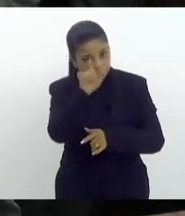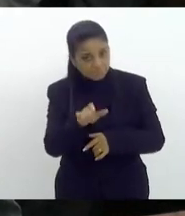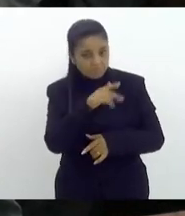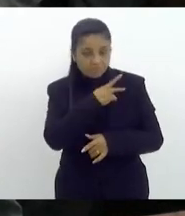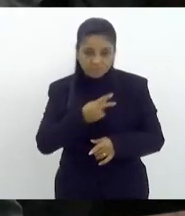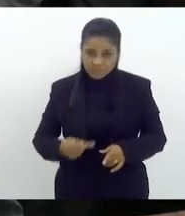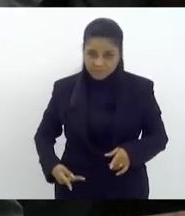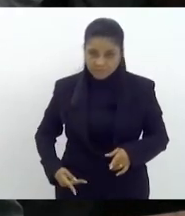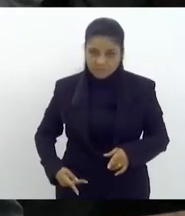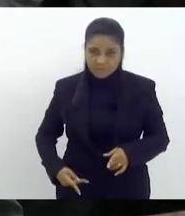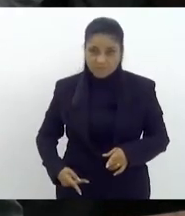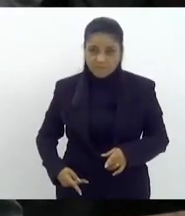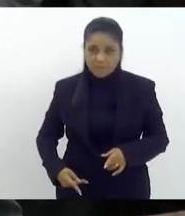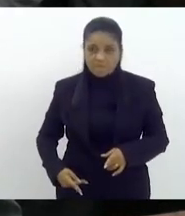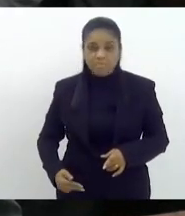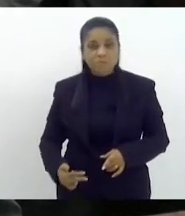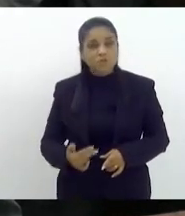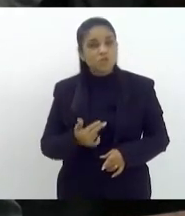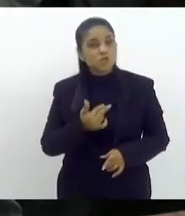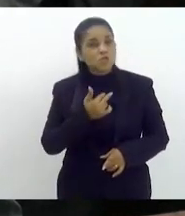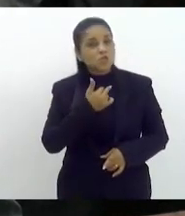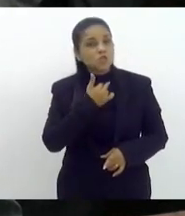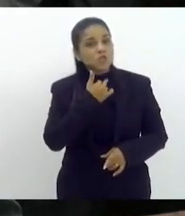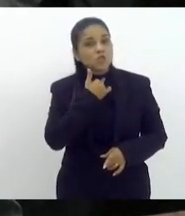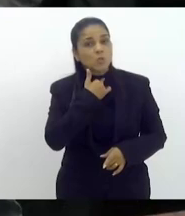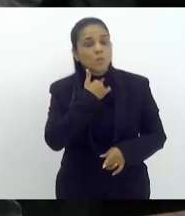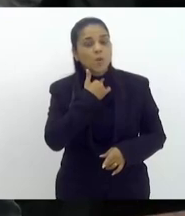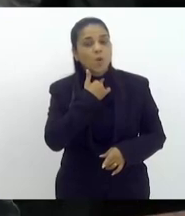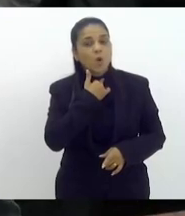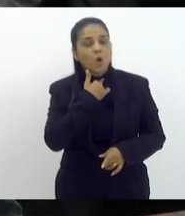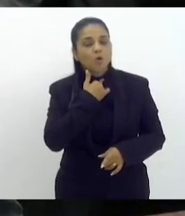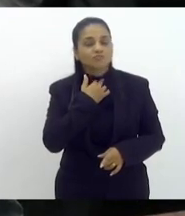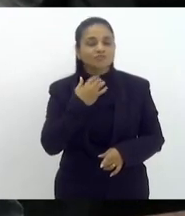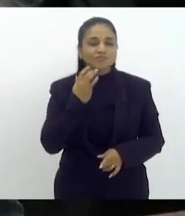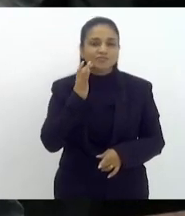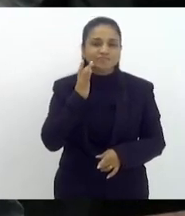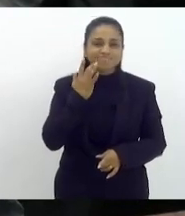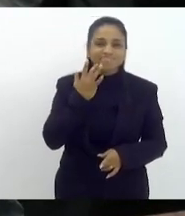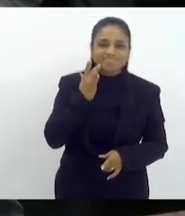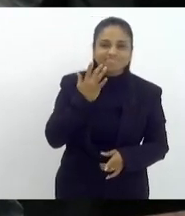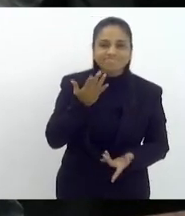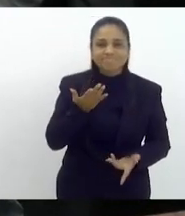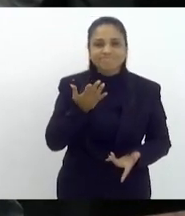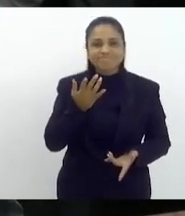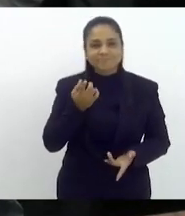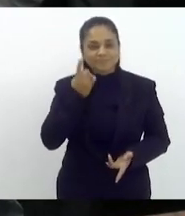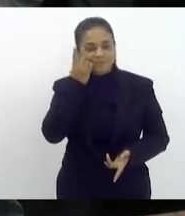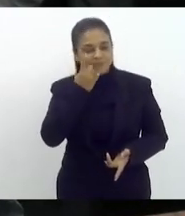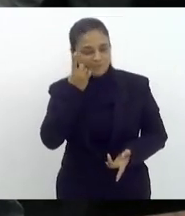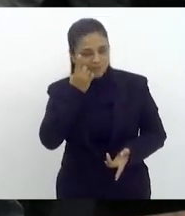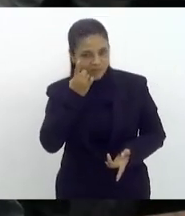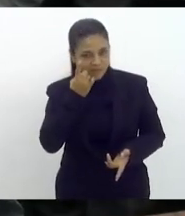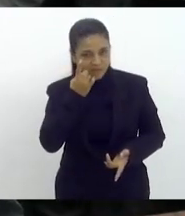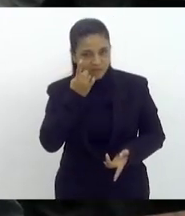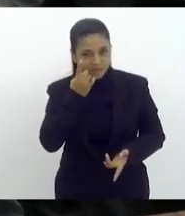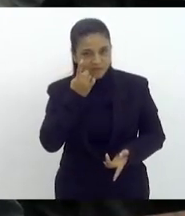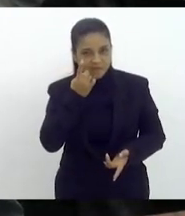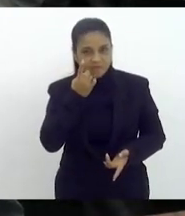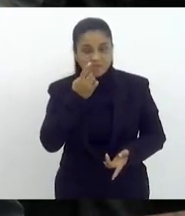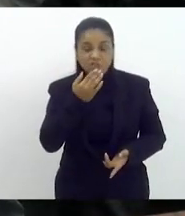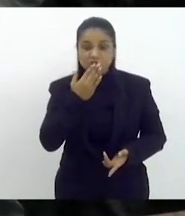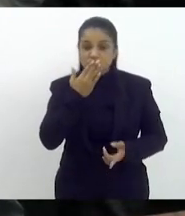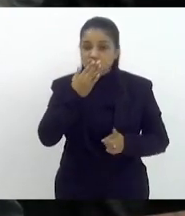que a gente não pode entrar em casoismos como que é a deputada simplesmente esse